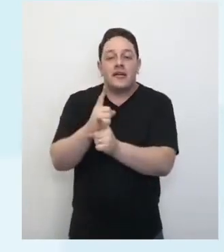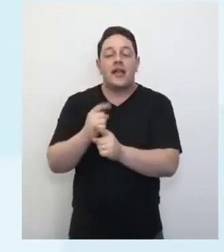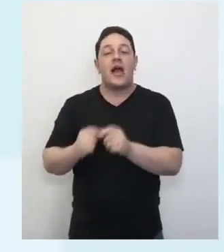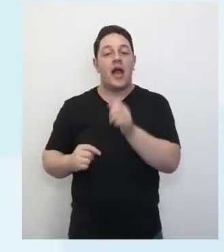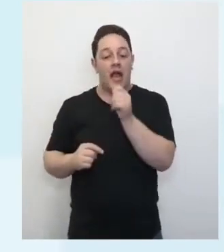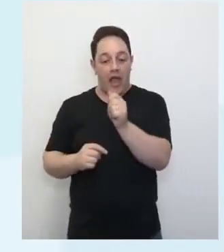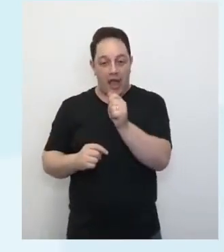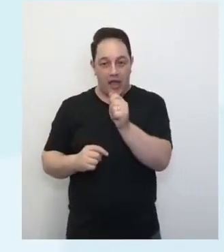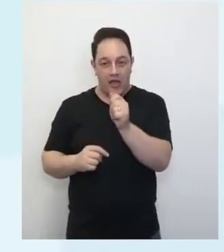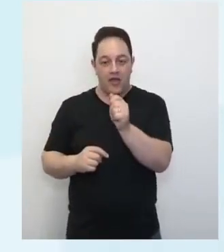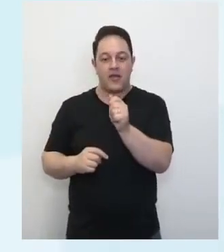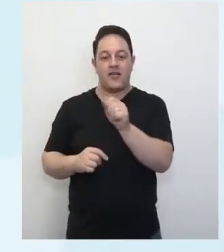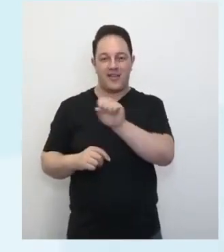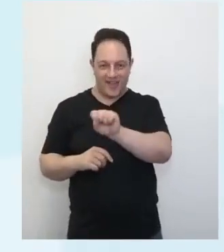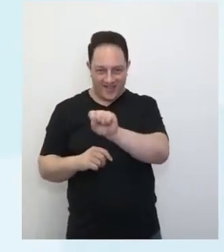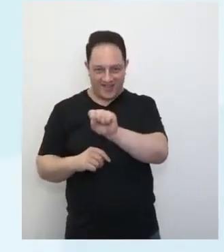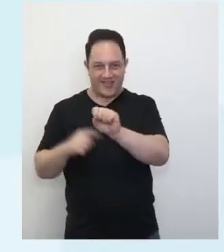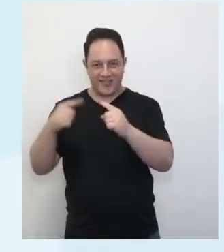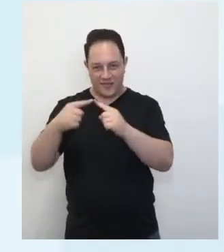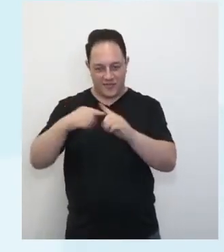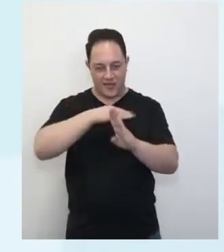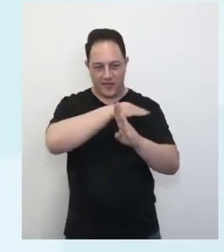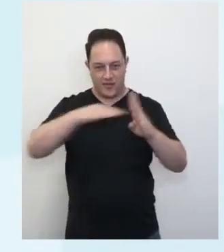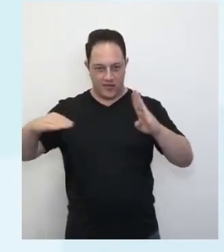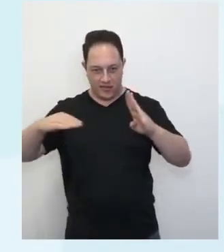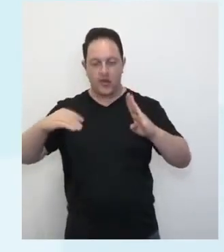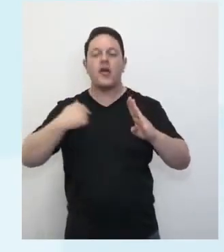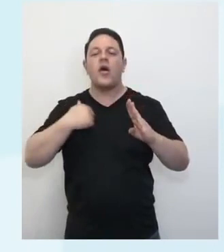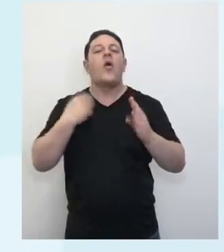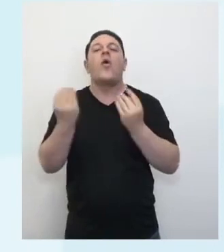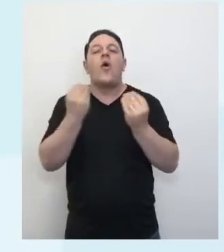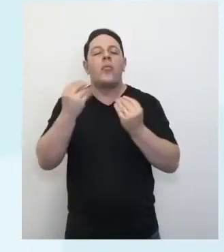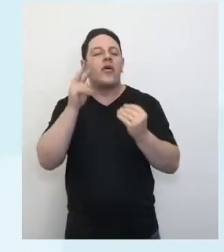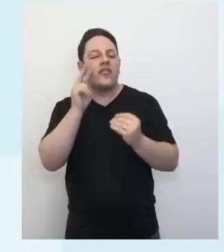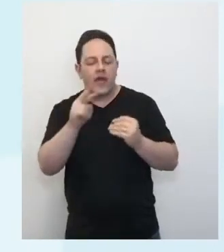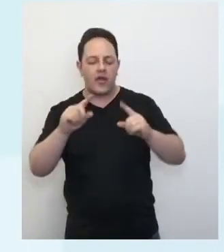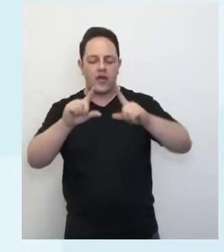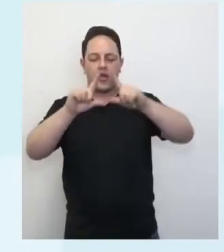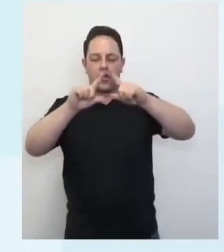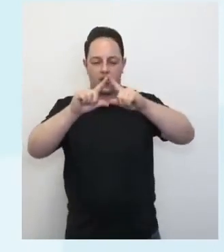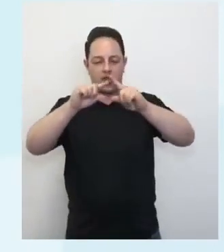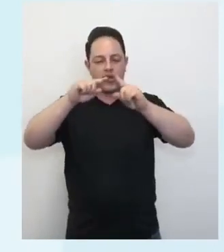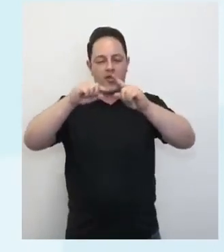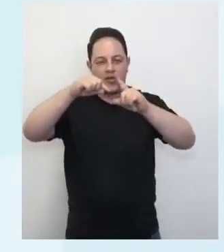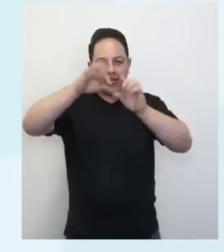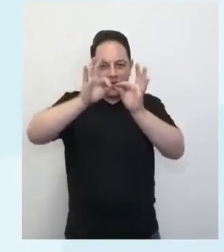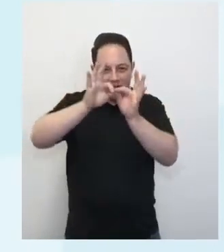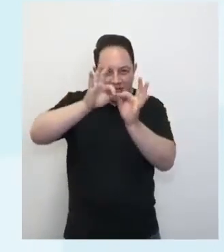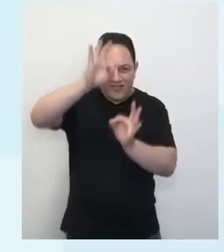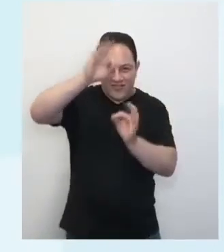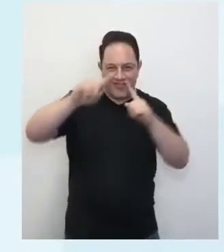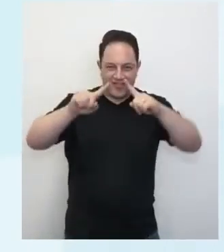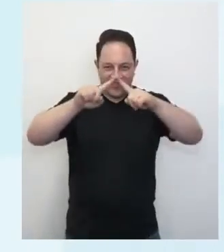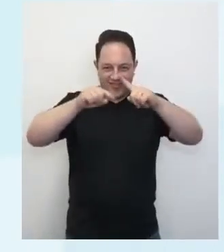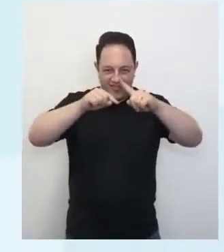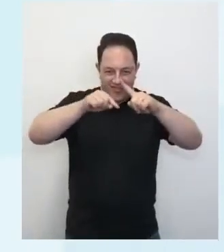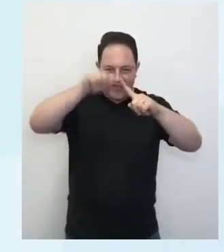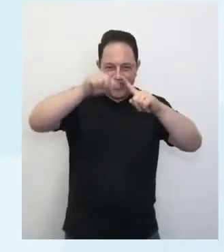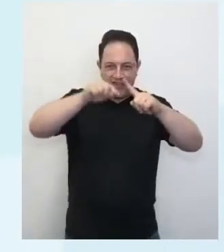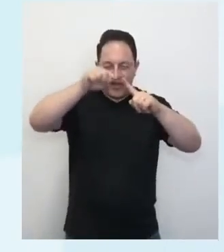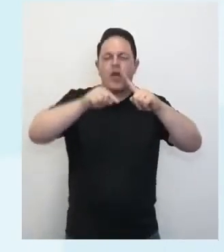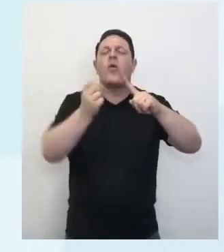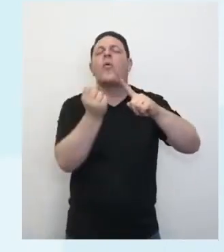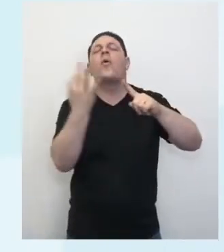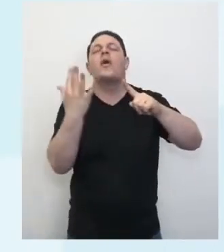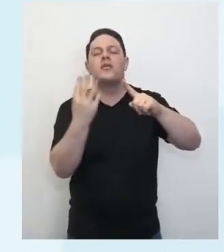secção que que eu faço eu vou olhar qual é a aresta Ah tá mas espera aí a aresta da secção é de